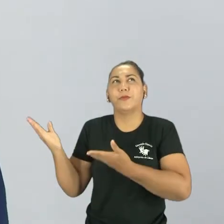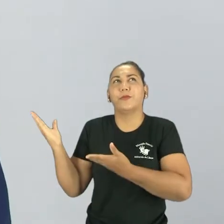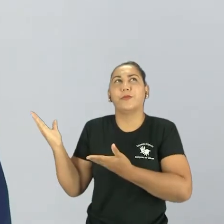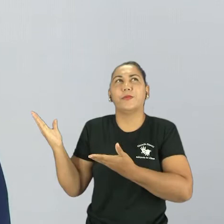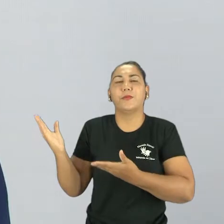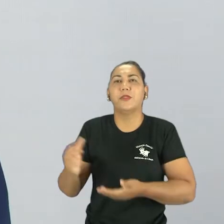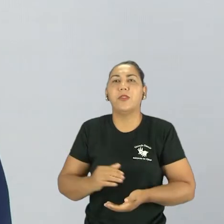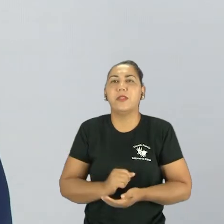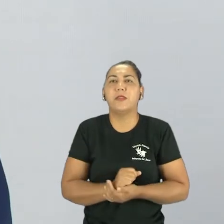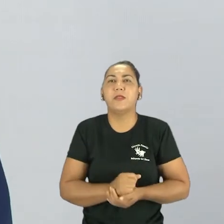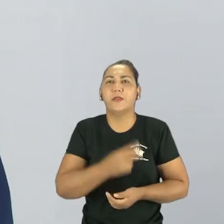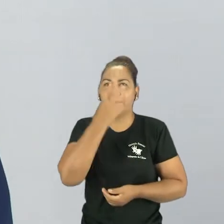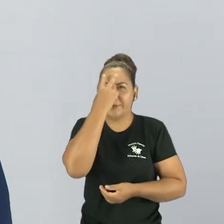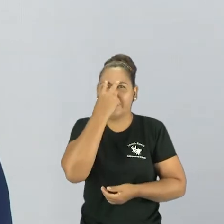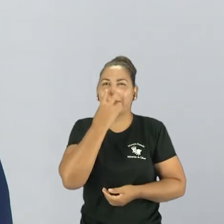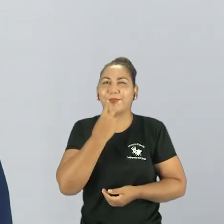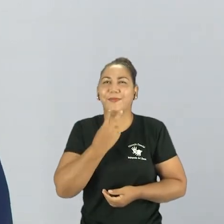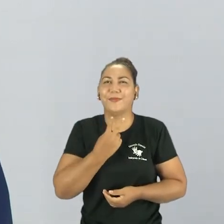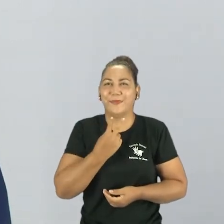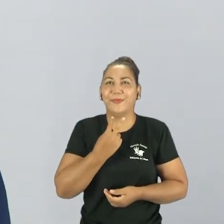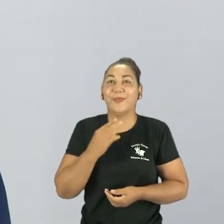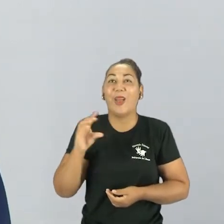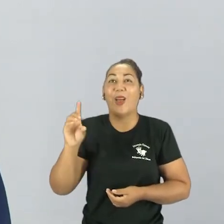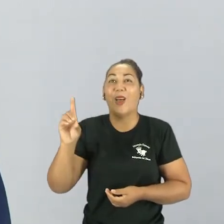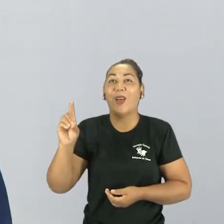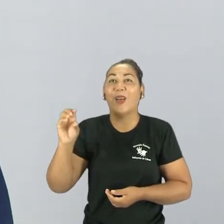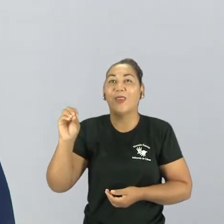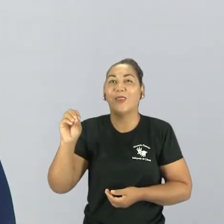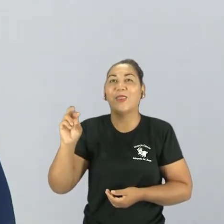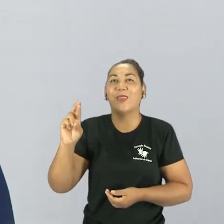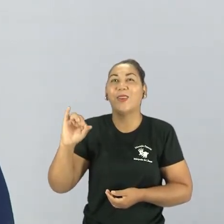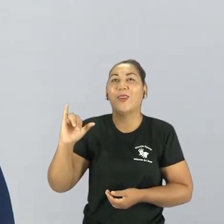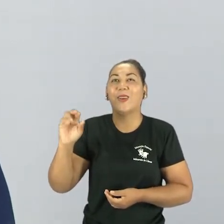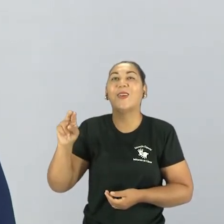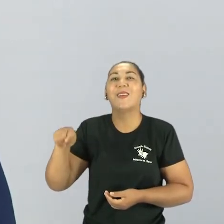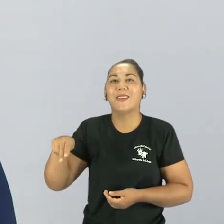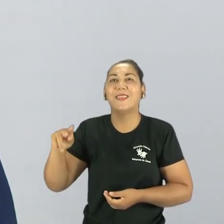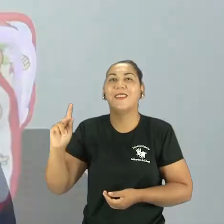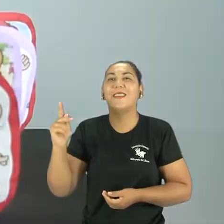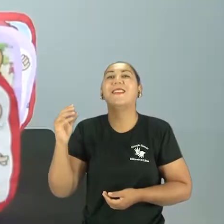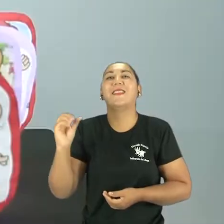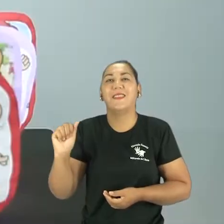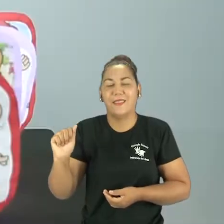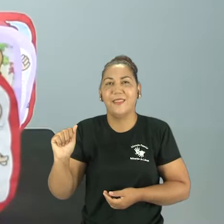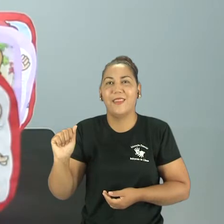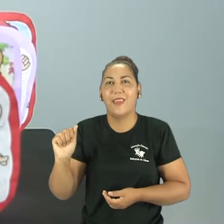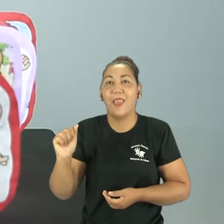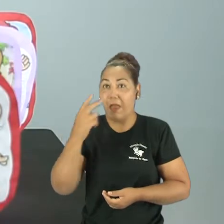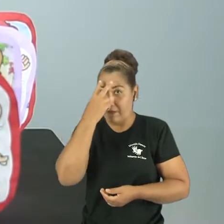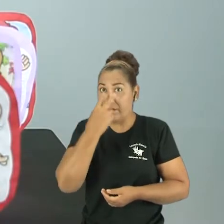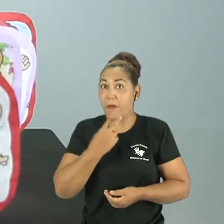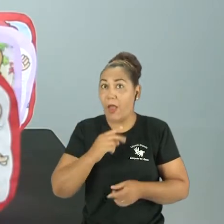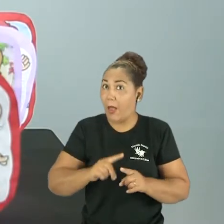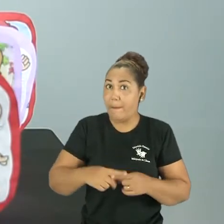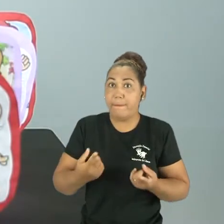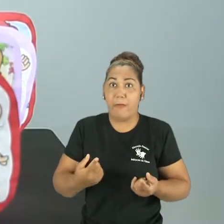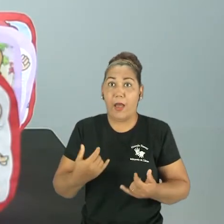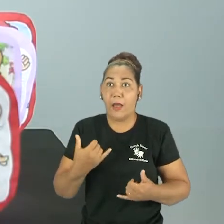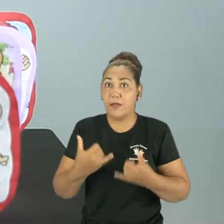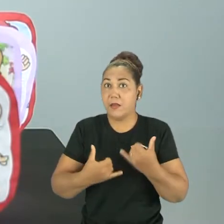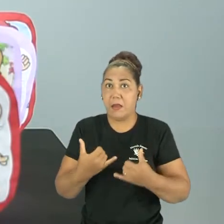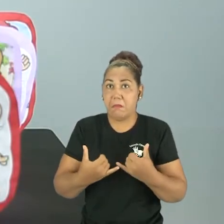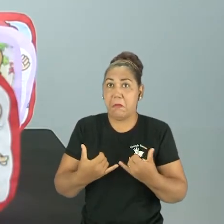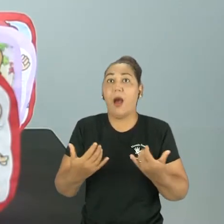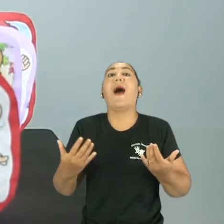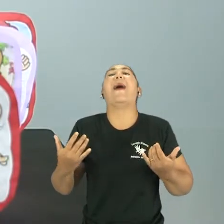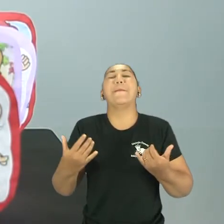Dorinha, que era deficiente visual, mas ela não deixa de brincar, ela não deixa de participar da